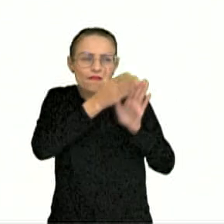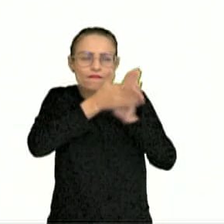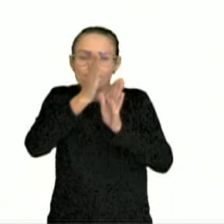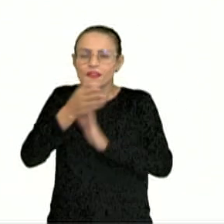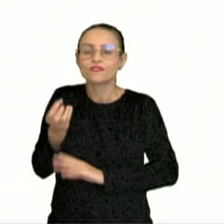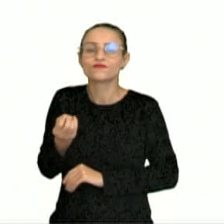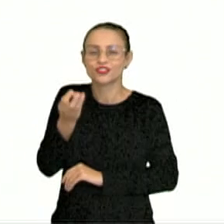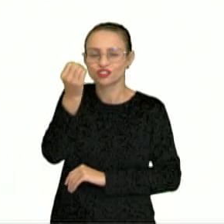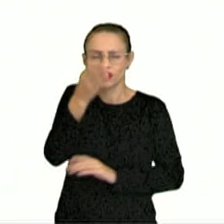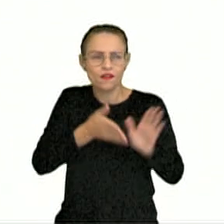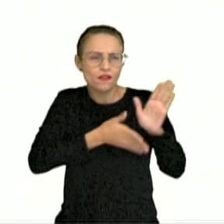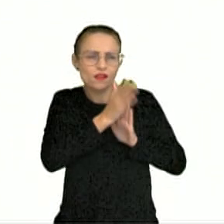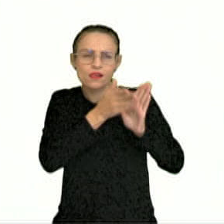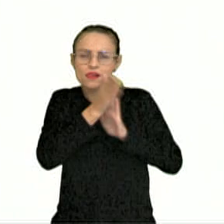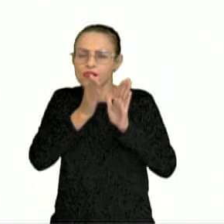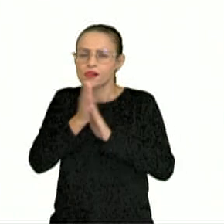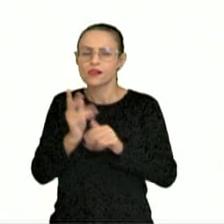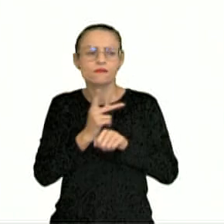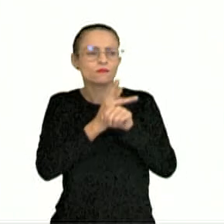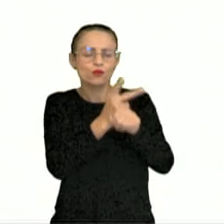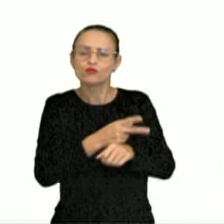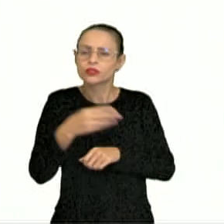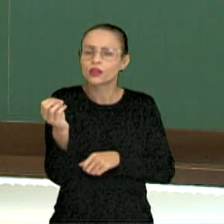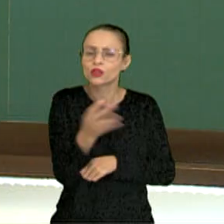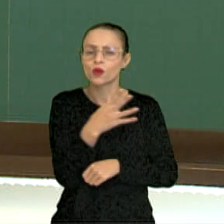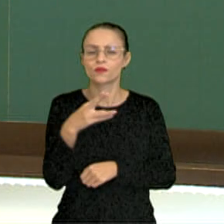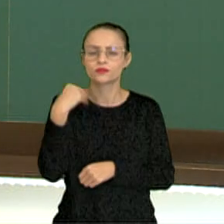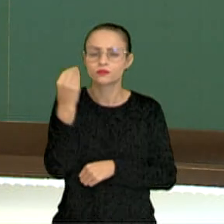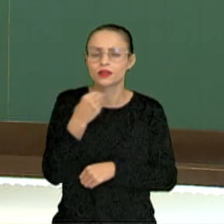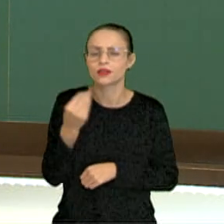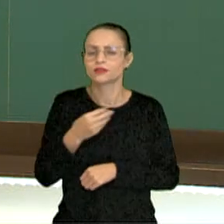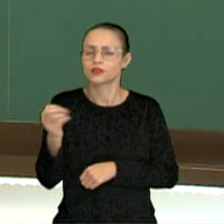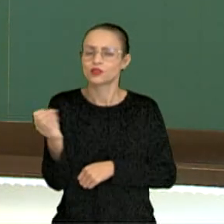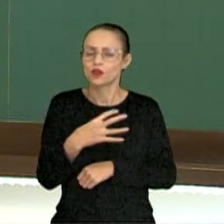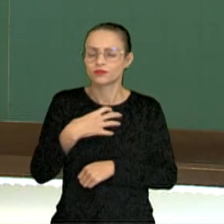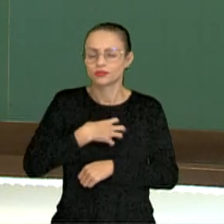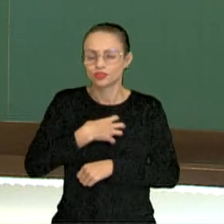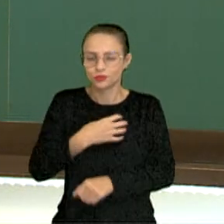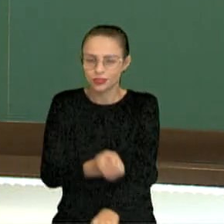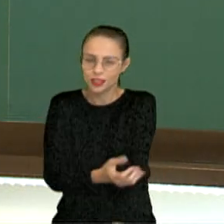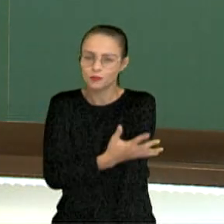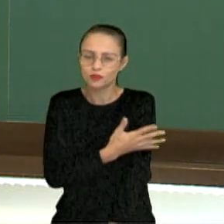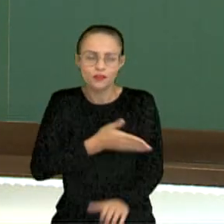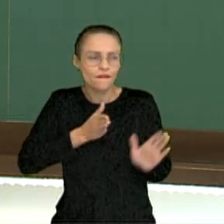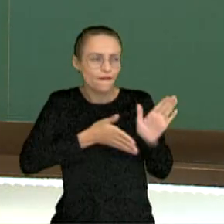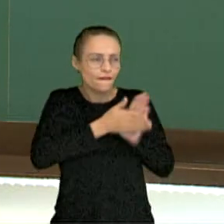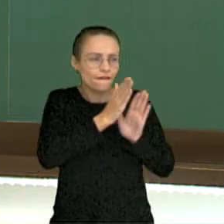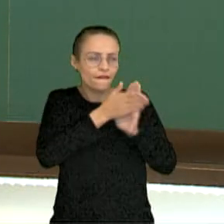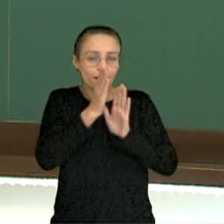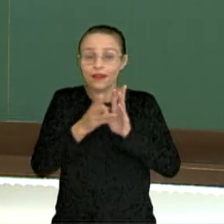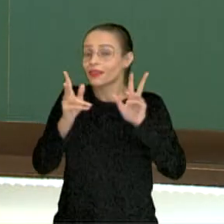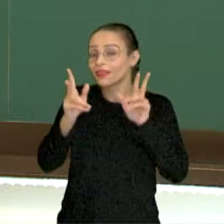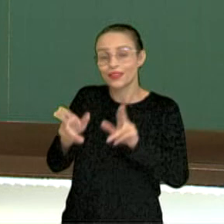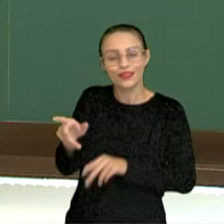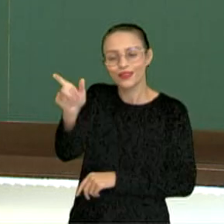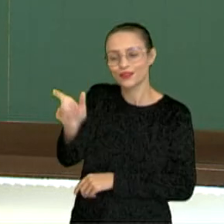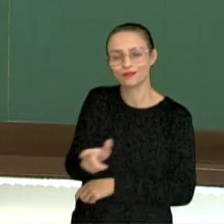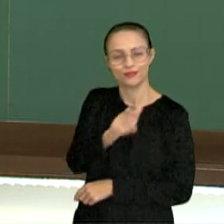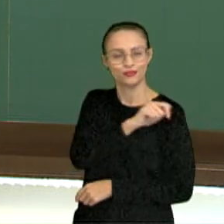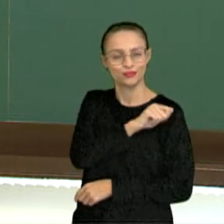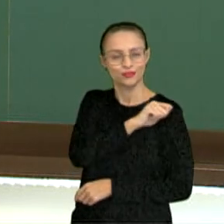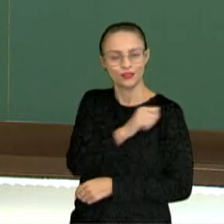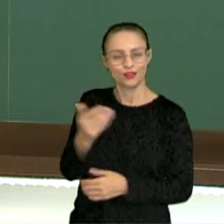de novidade, de novos lugares, novas experiências, novos sentimentos e emoções. Da mesma forma, um